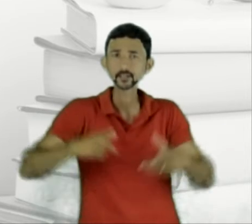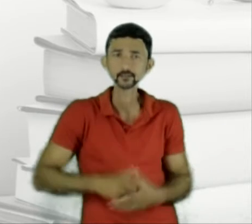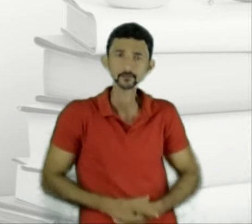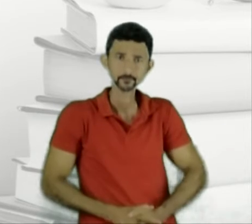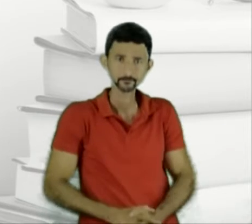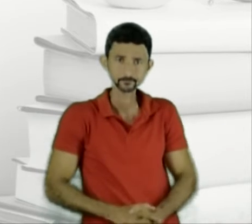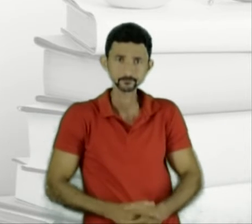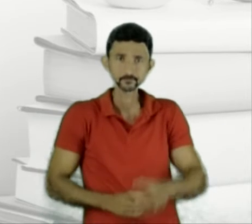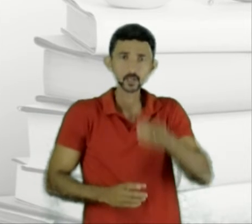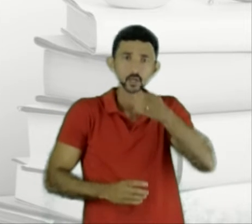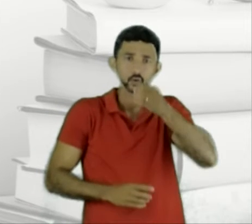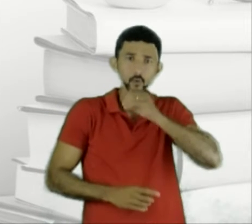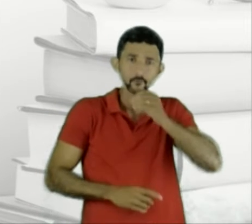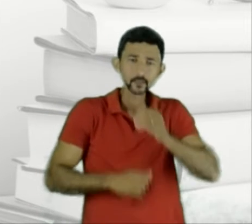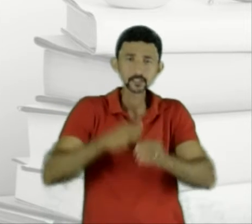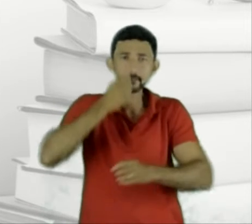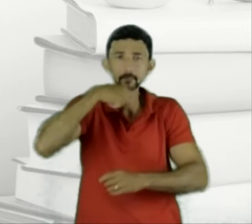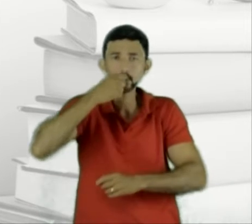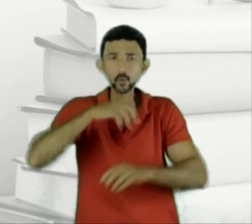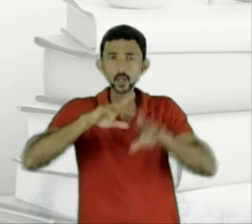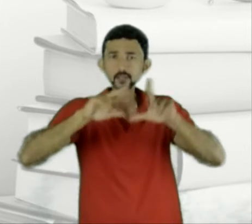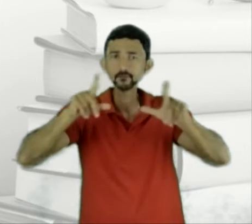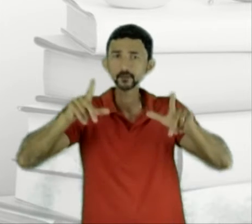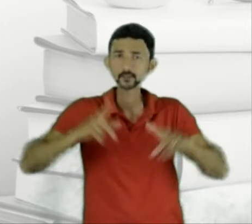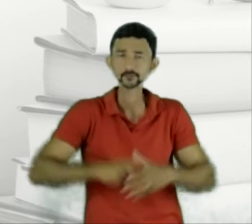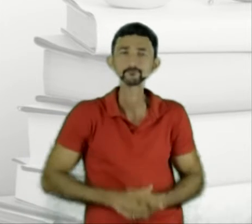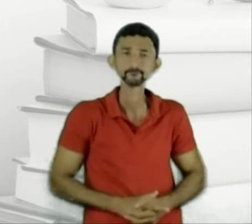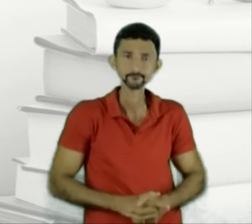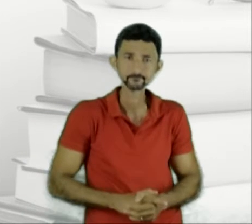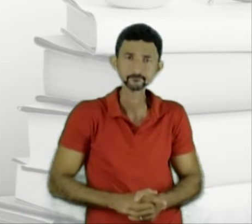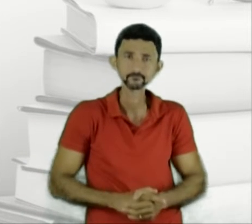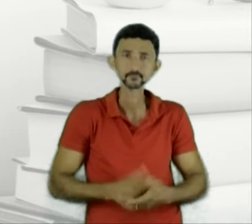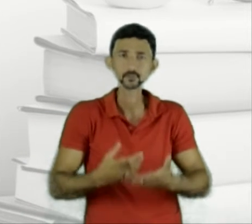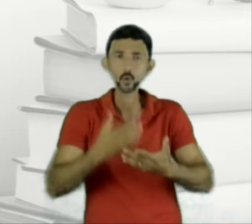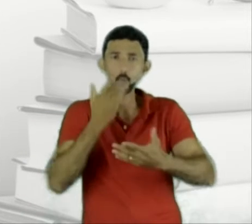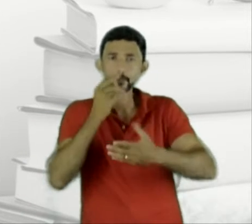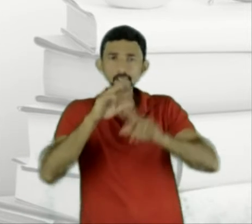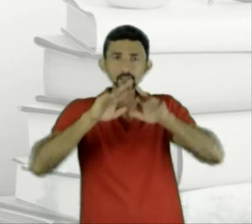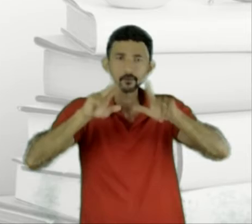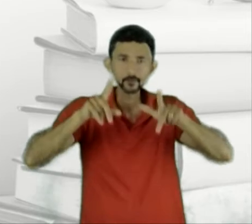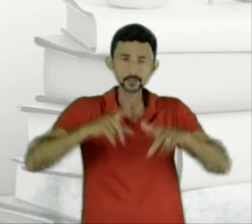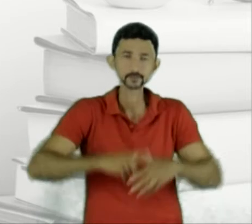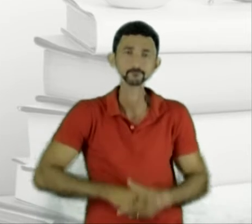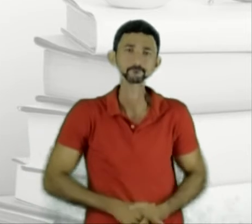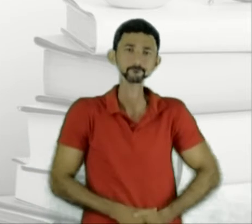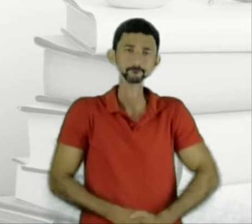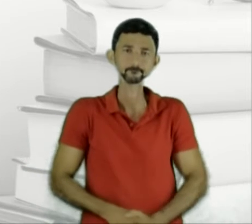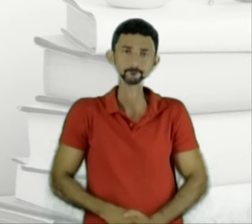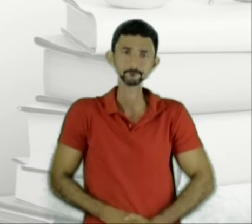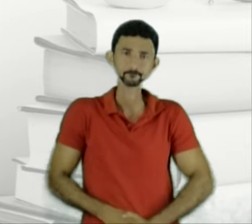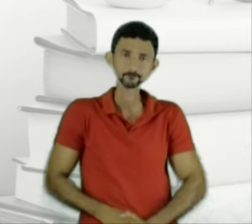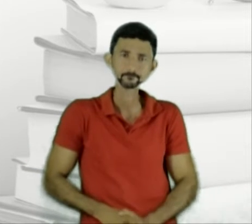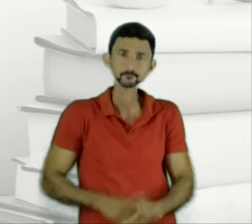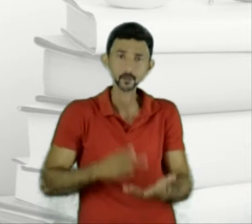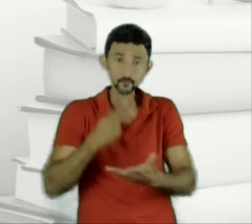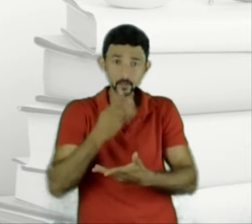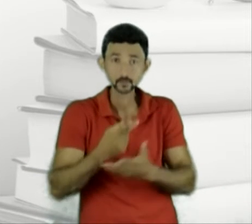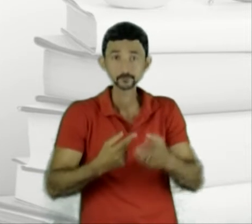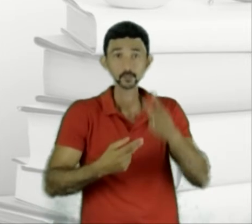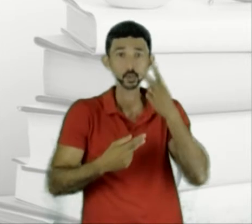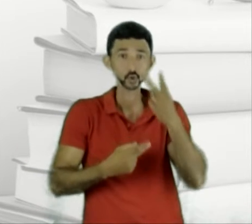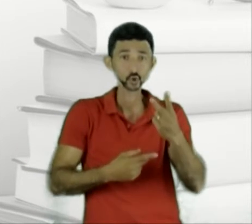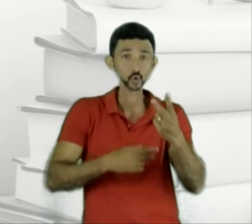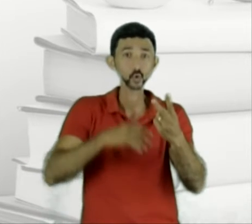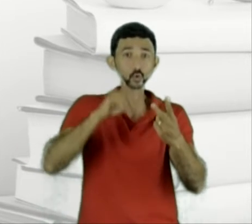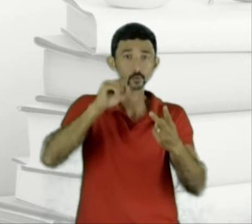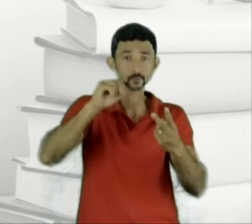Porque sorvete e picolé são naturezas diferentes. São objetos diferentes, vamos dizer assim. Então eu continuo dizendo que eu tenho